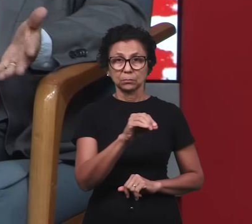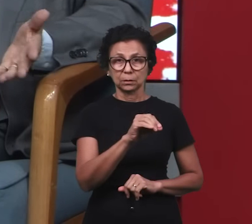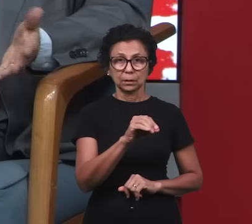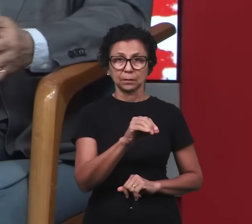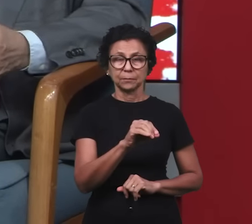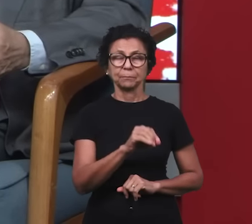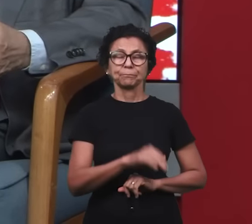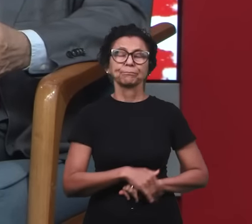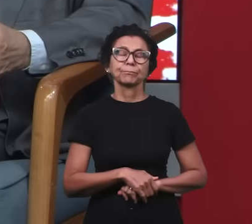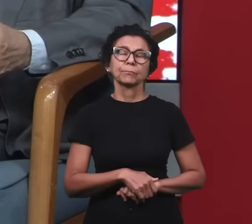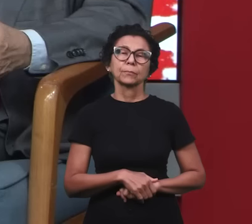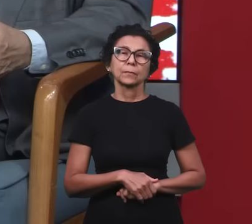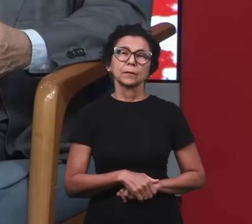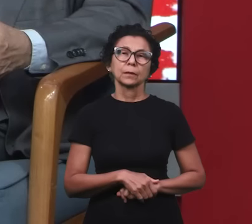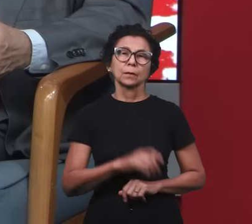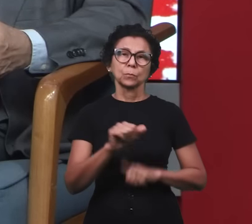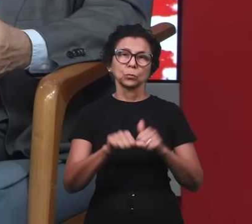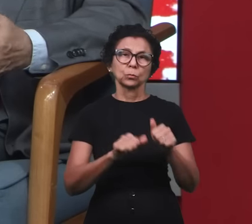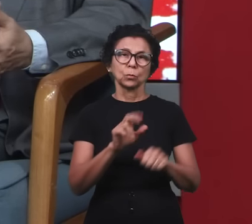Paulo era